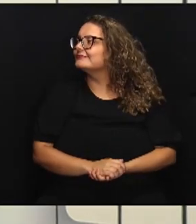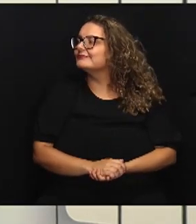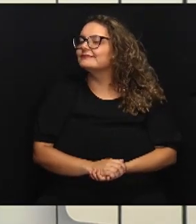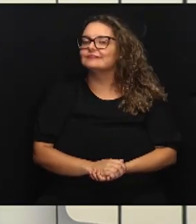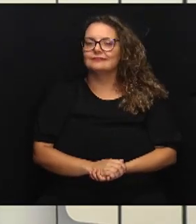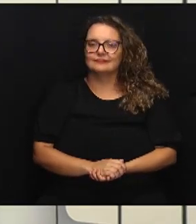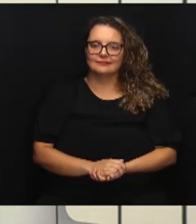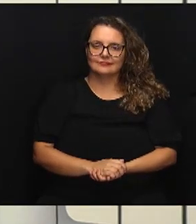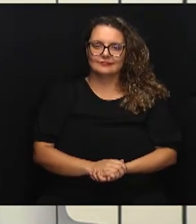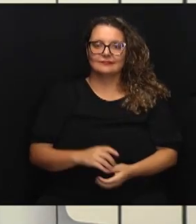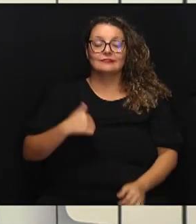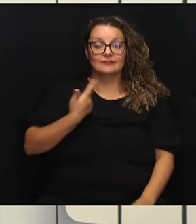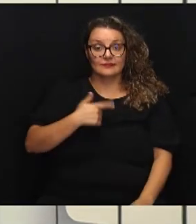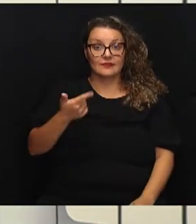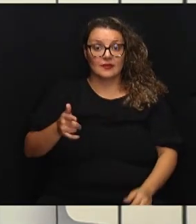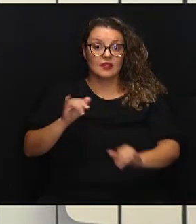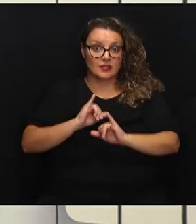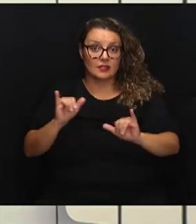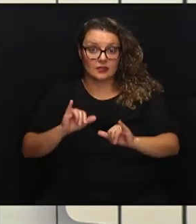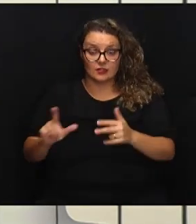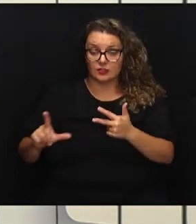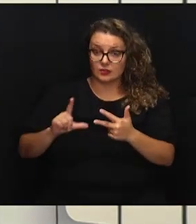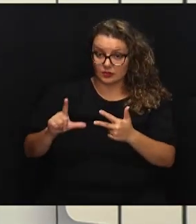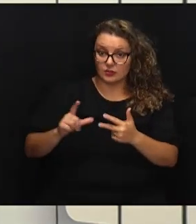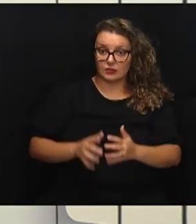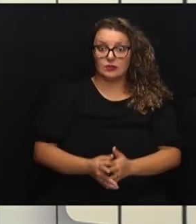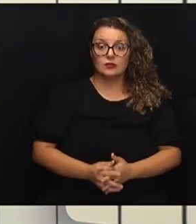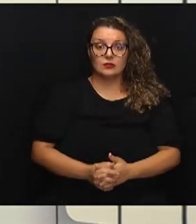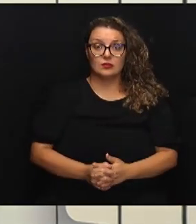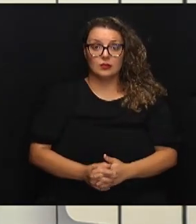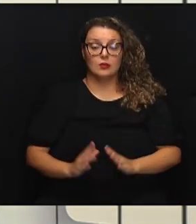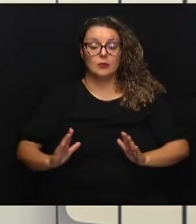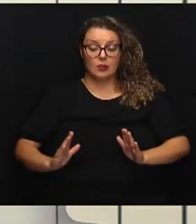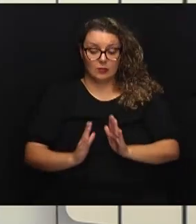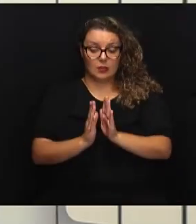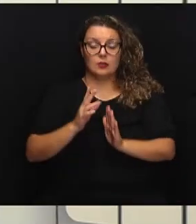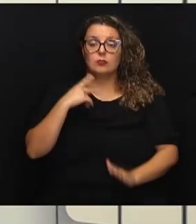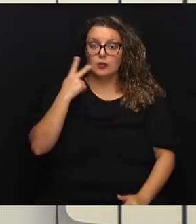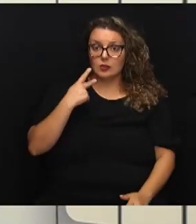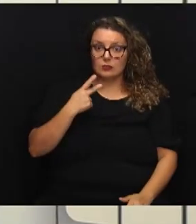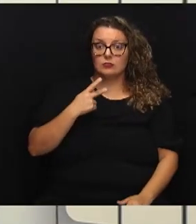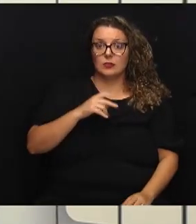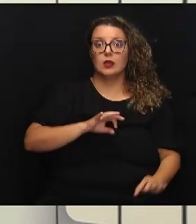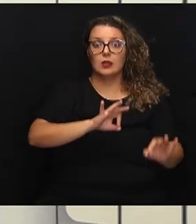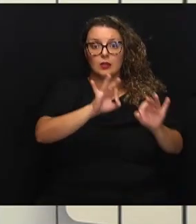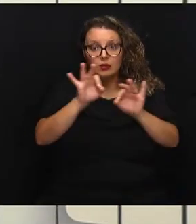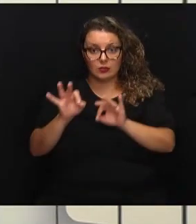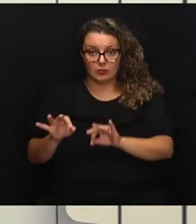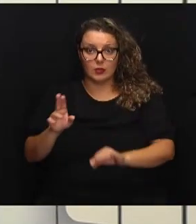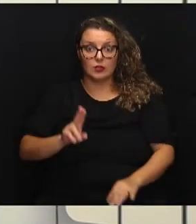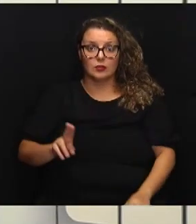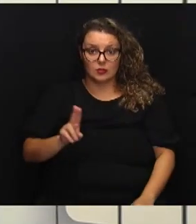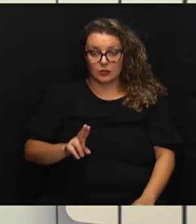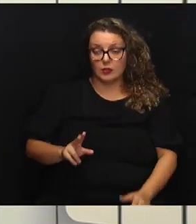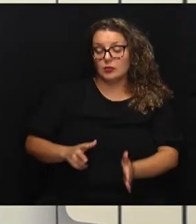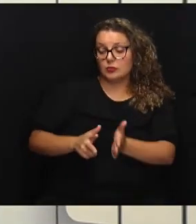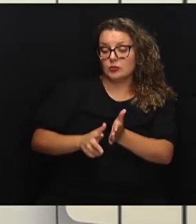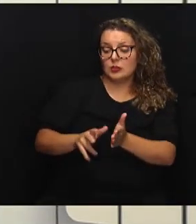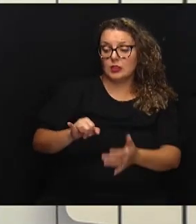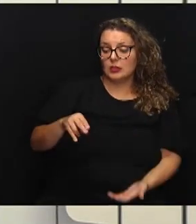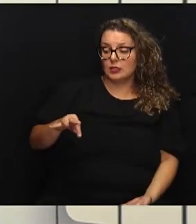E a gente segue aqui com as notícias do Legislativo, porque a Frente Parlamentar, que acompanha a implantação do trem